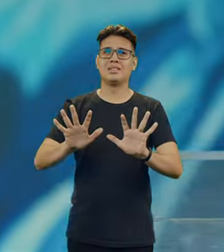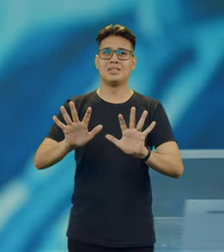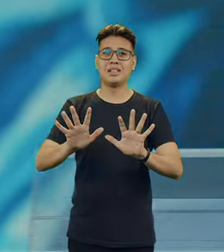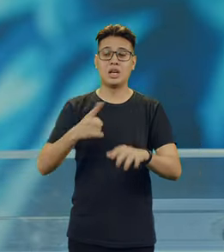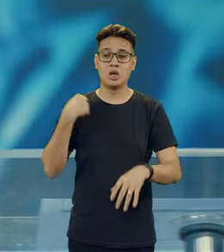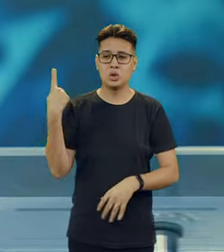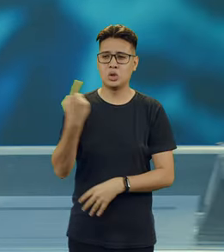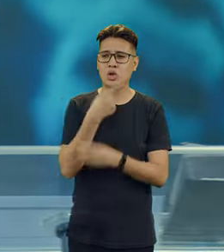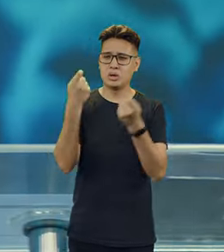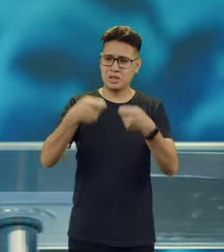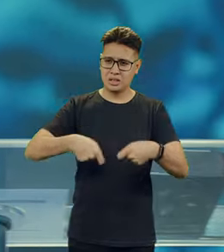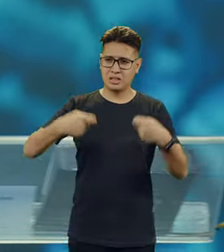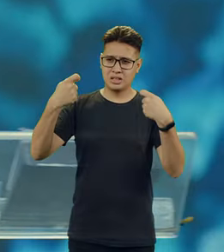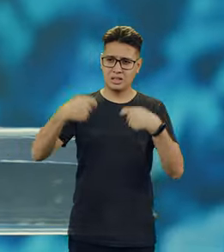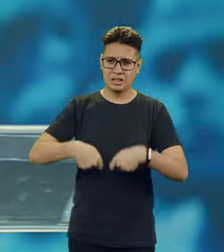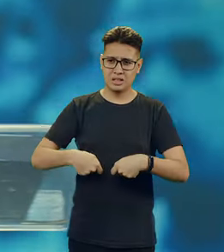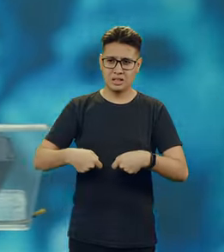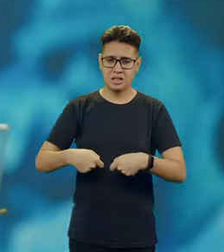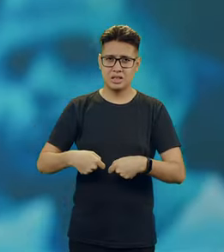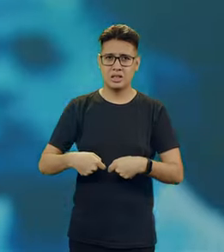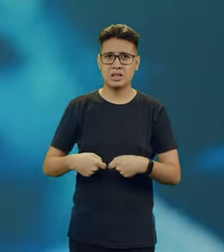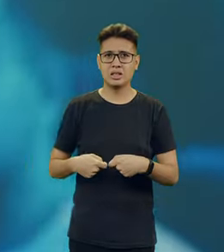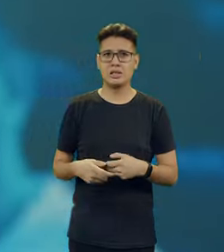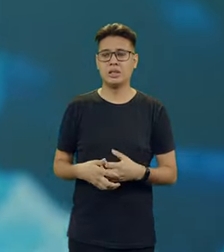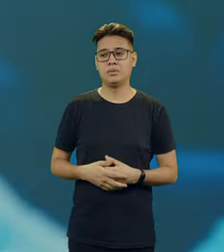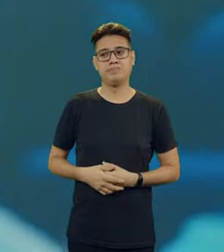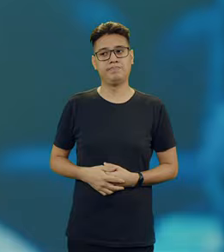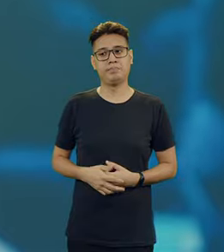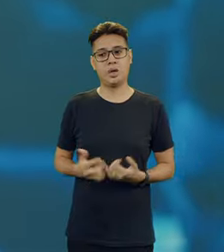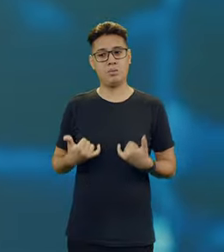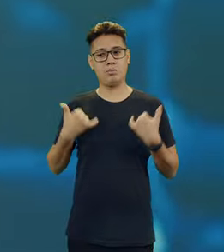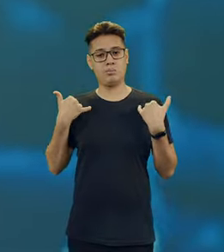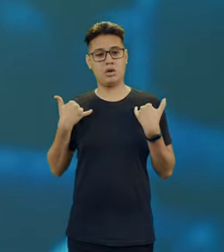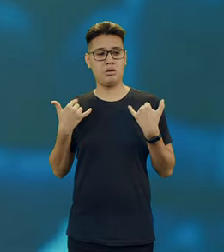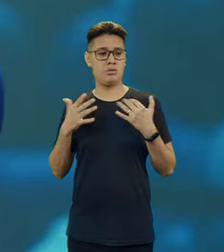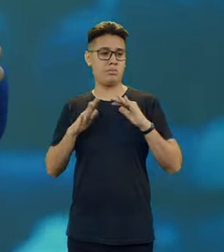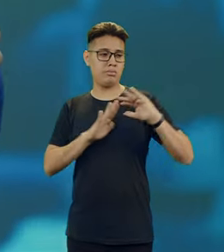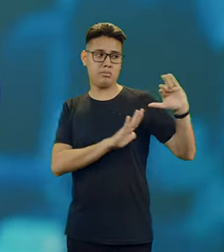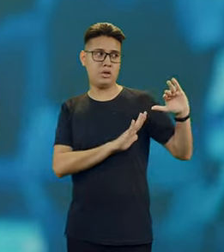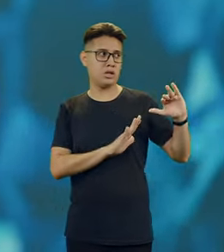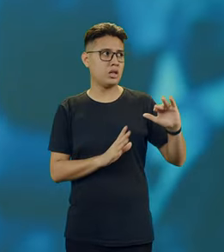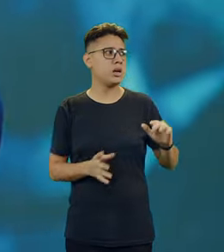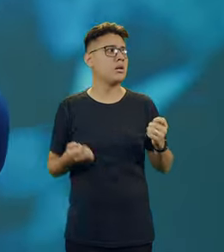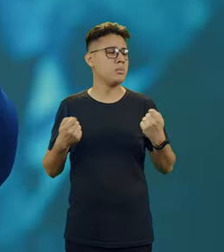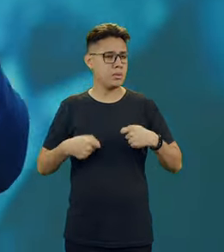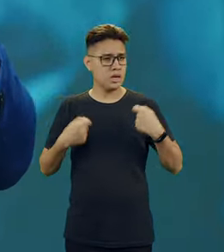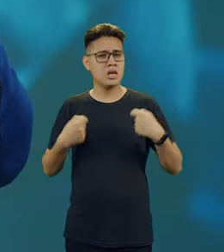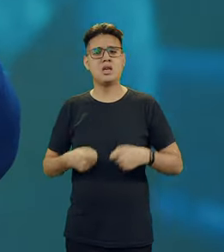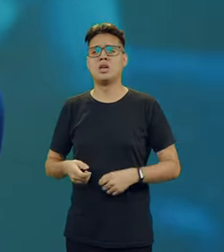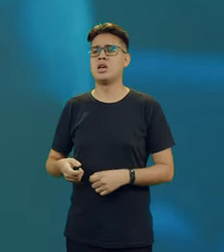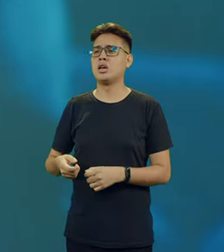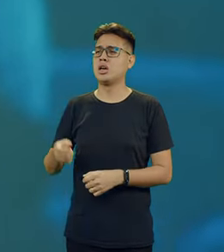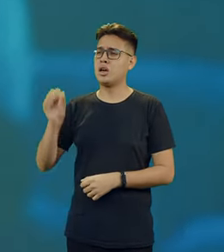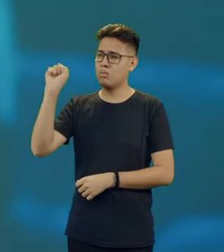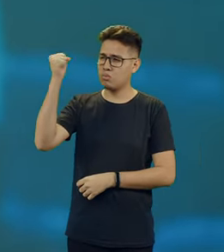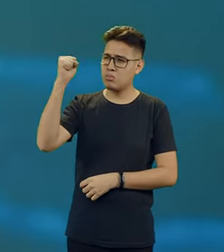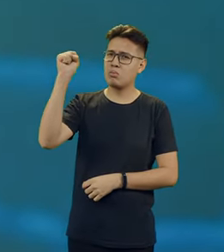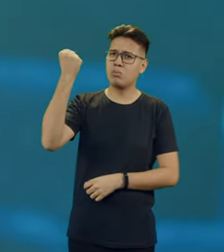nós precisamos estar bem longe da avareza. Precisamos exercitar essa generosidade.